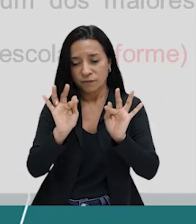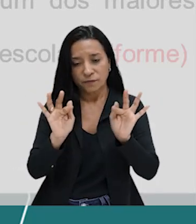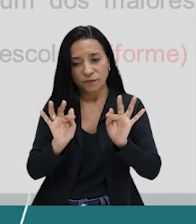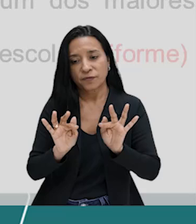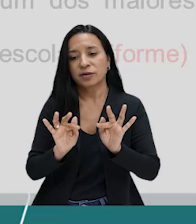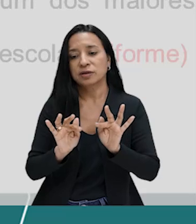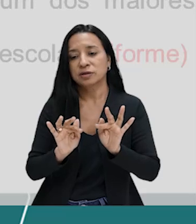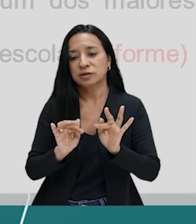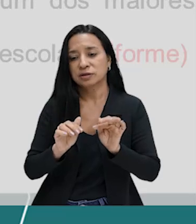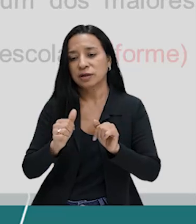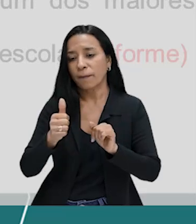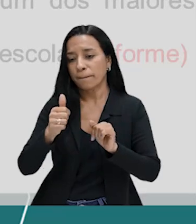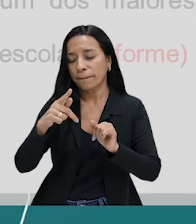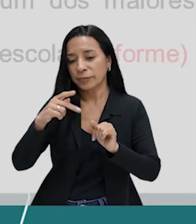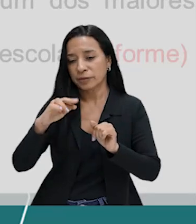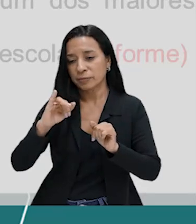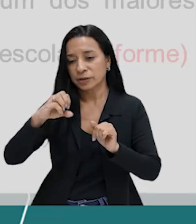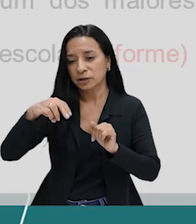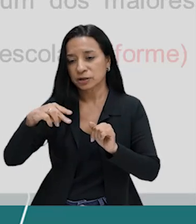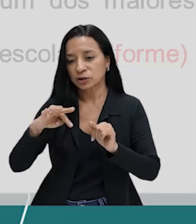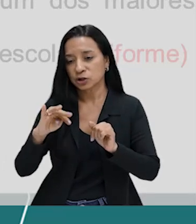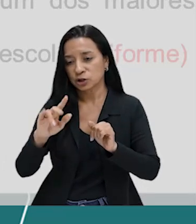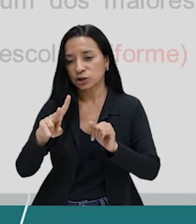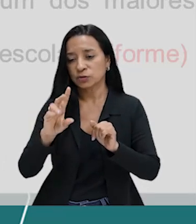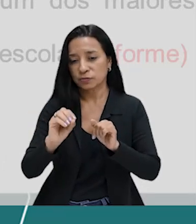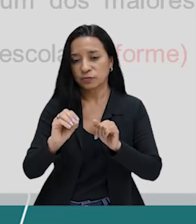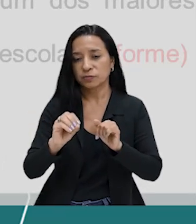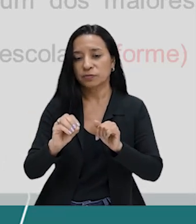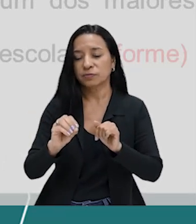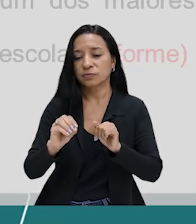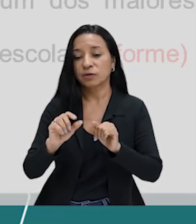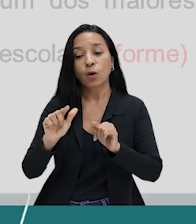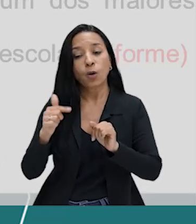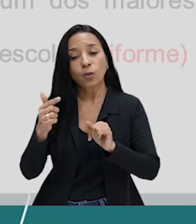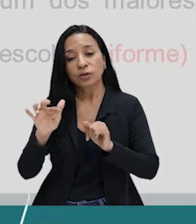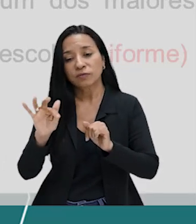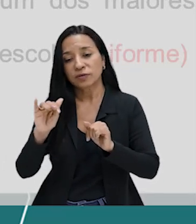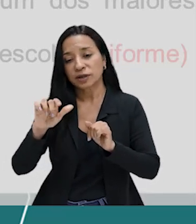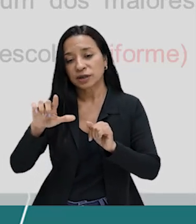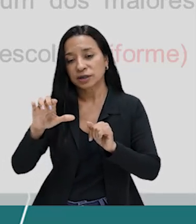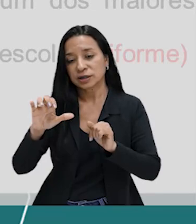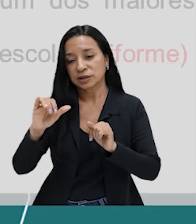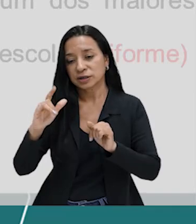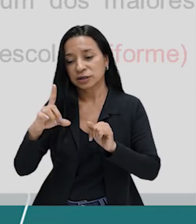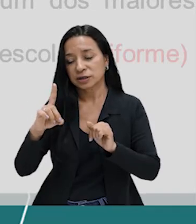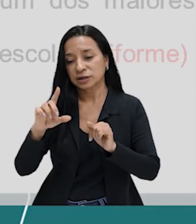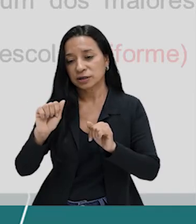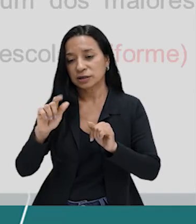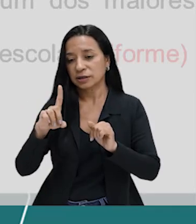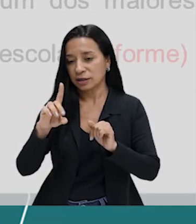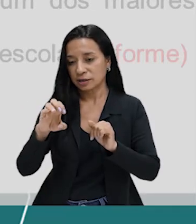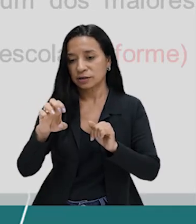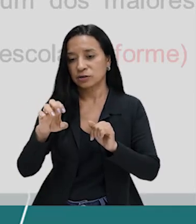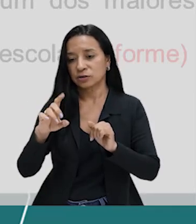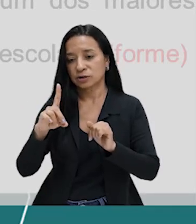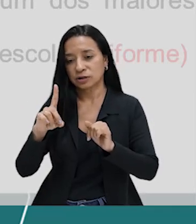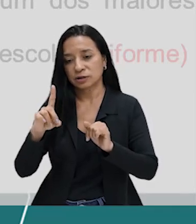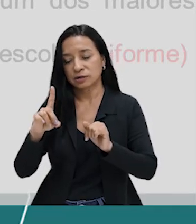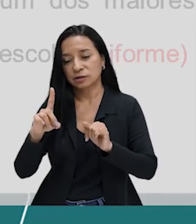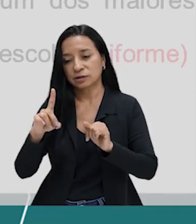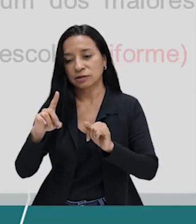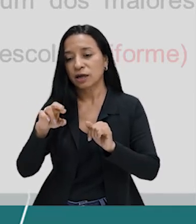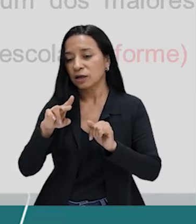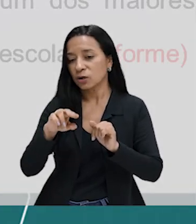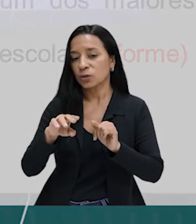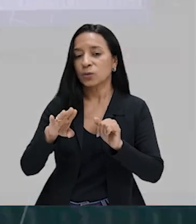uma outra palavra. Felicidade, sim, deriva de uma outra palavra, então é um adjetivo derivado. Pátrio, brasileiro, está dando